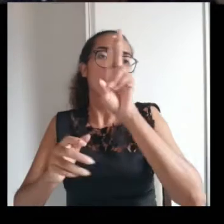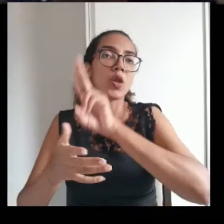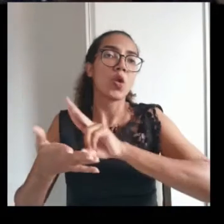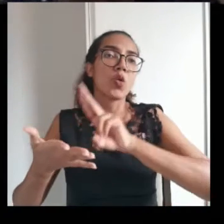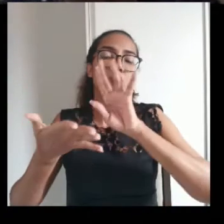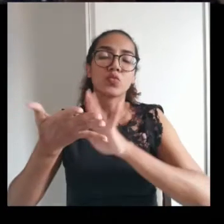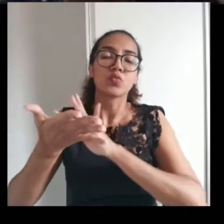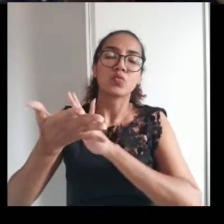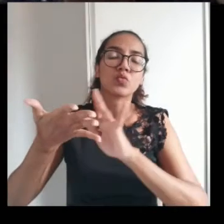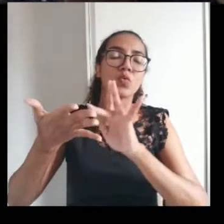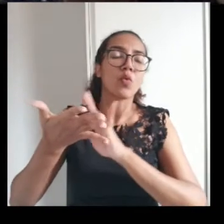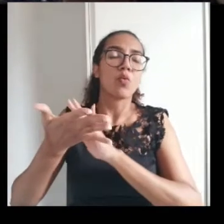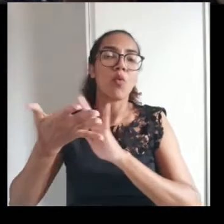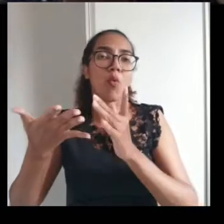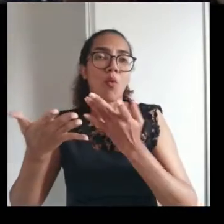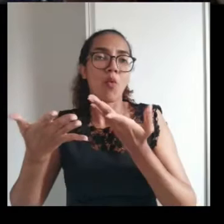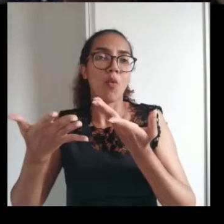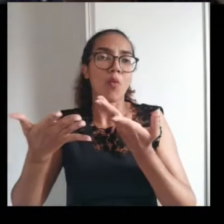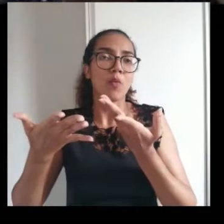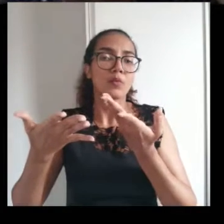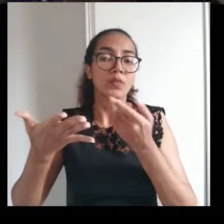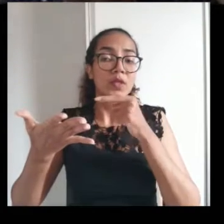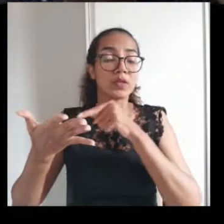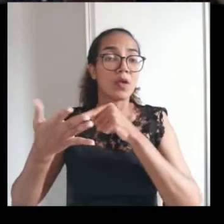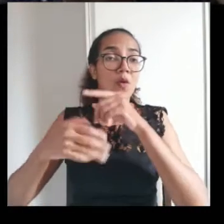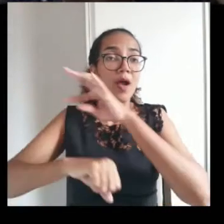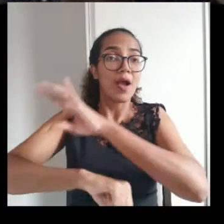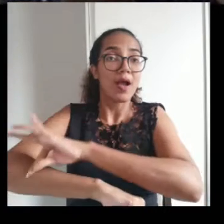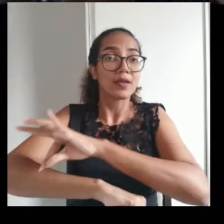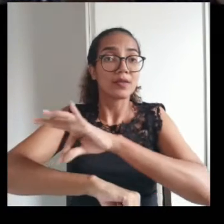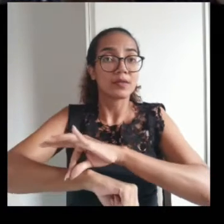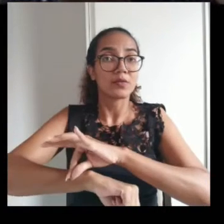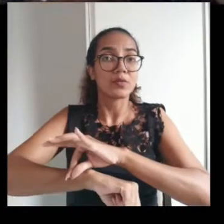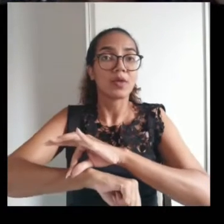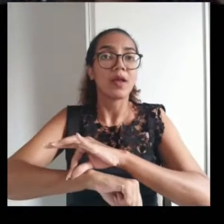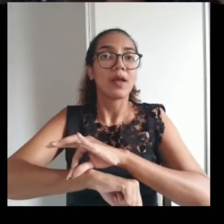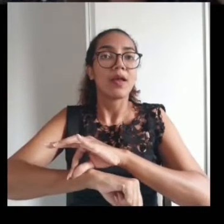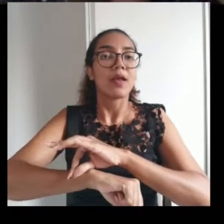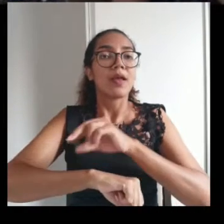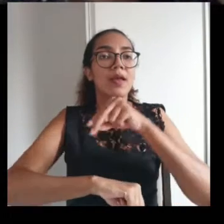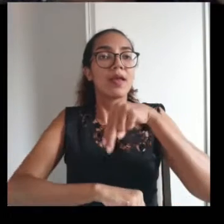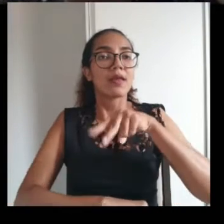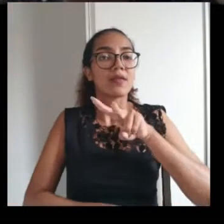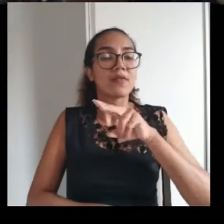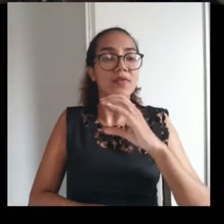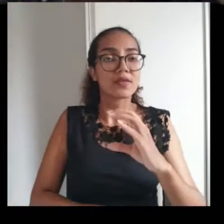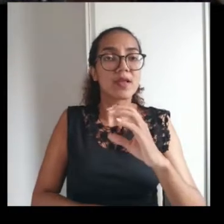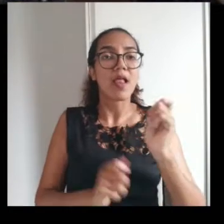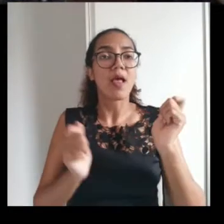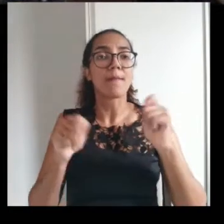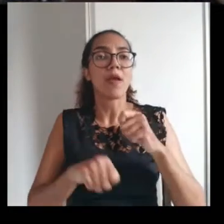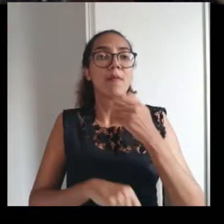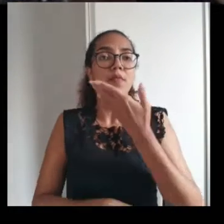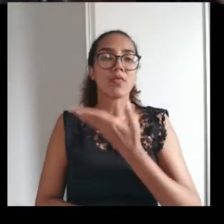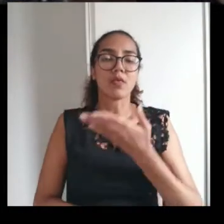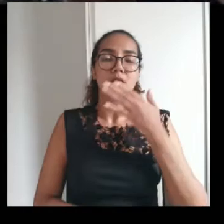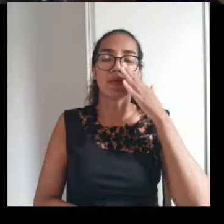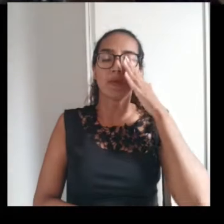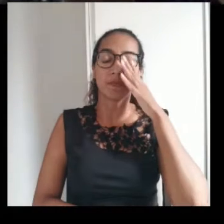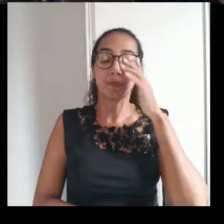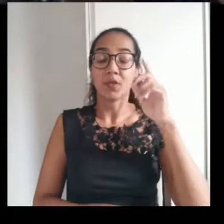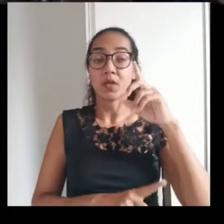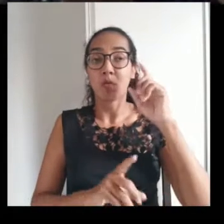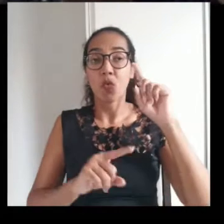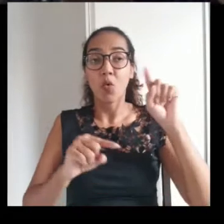aplicação móvel. Então, a arquitetura MVC ela vem para isso, né? E a ideia principal, ou pelo menos a